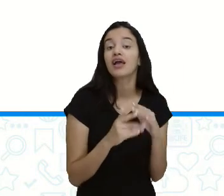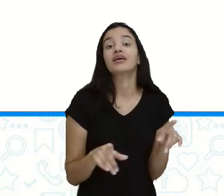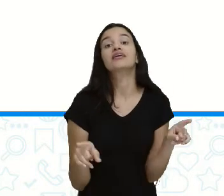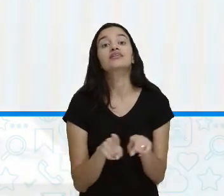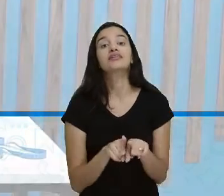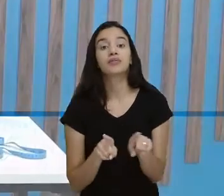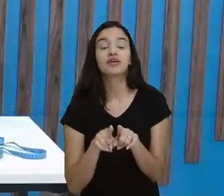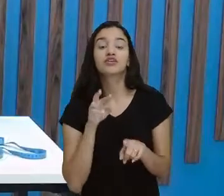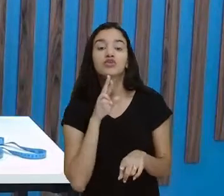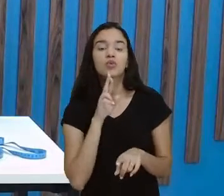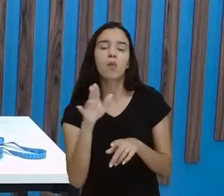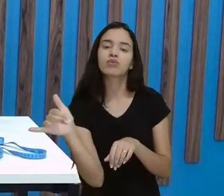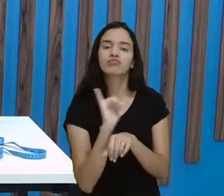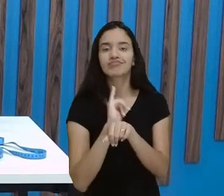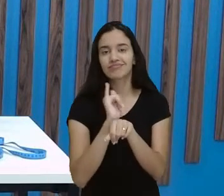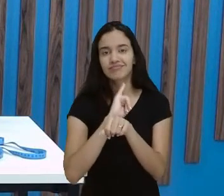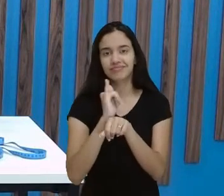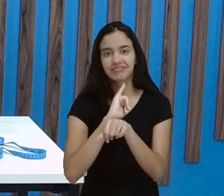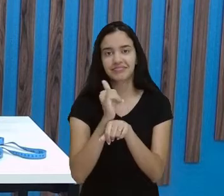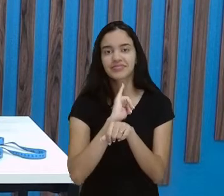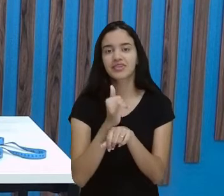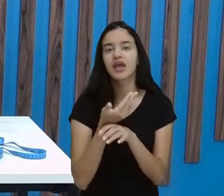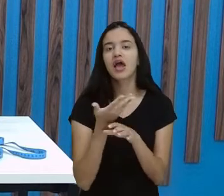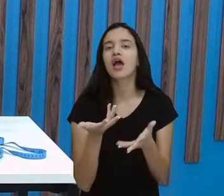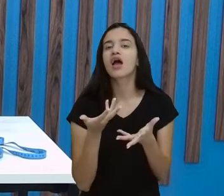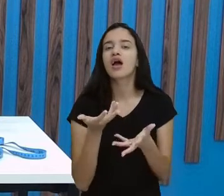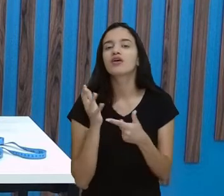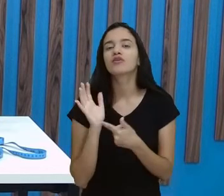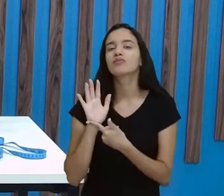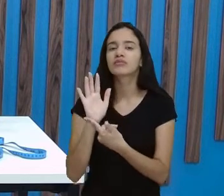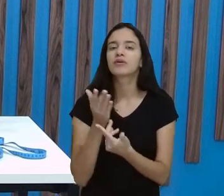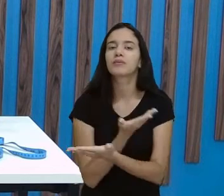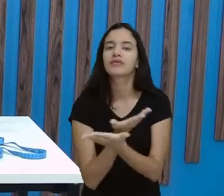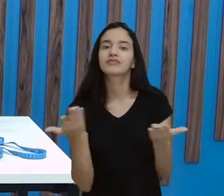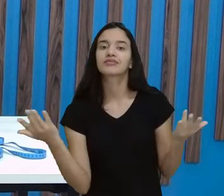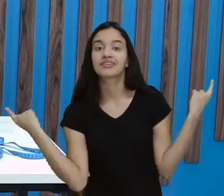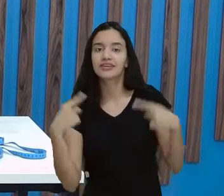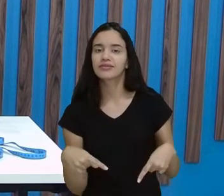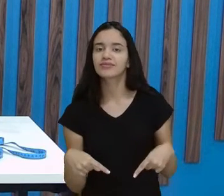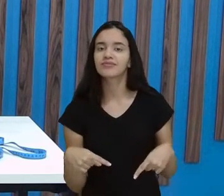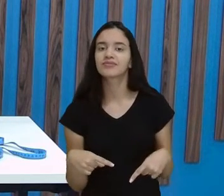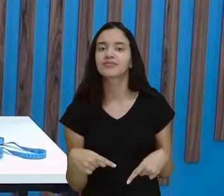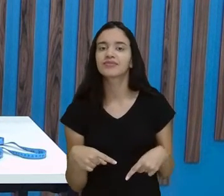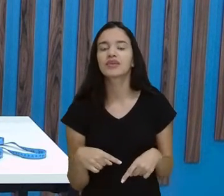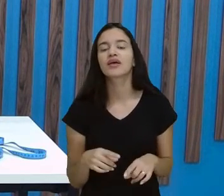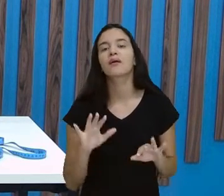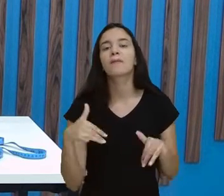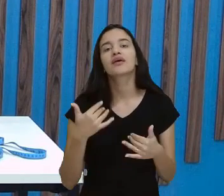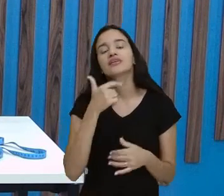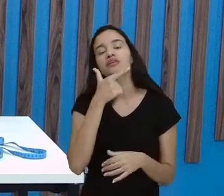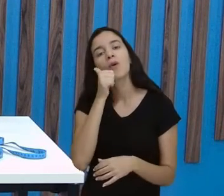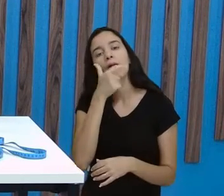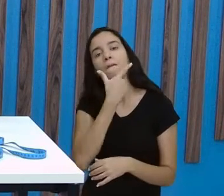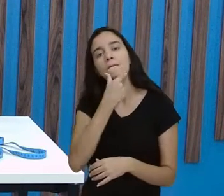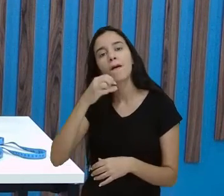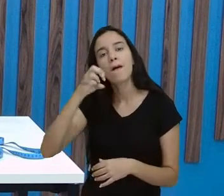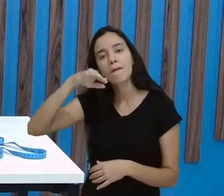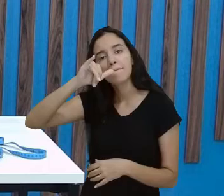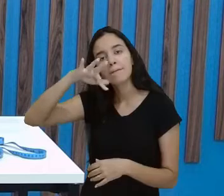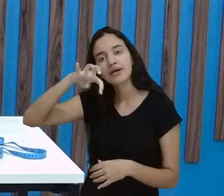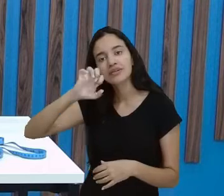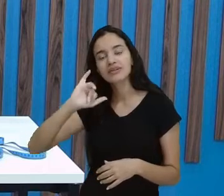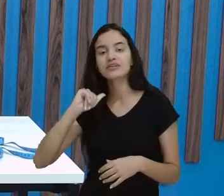também responde lá no YouTube. O que é que eu vou trazer aqui para vocês de desafio? Mateus, ele tem